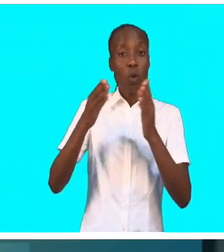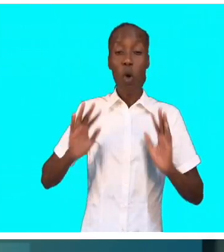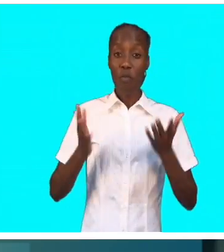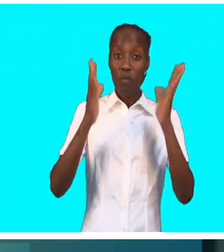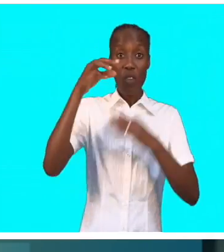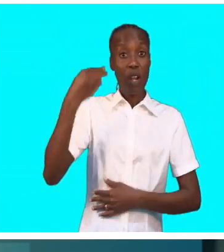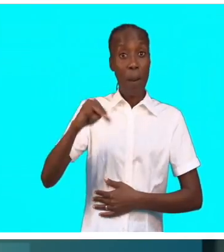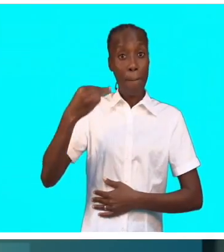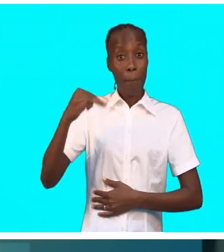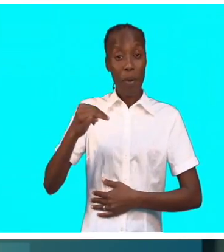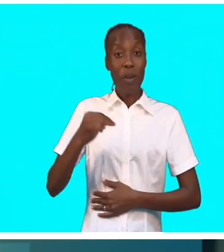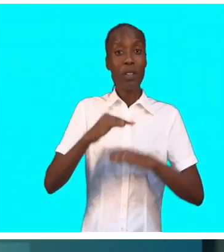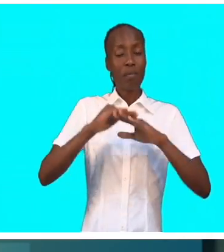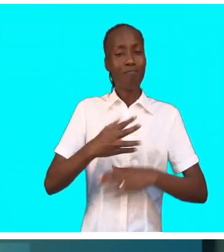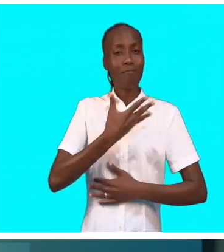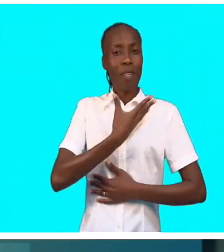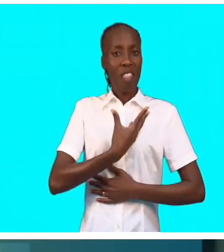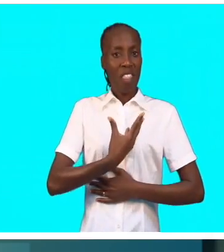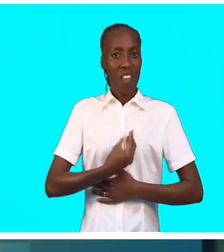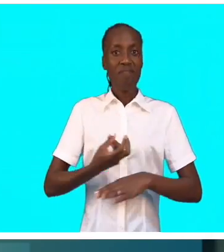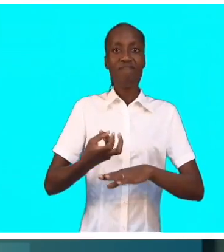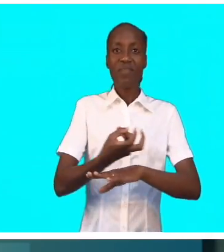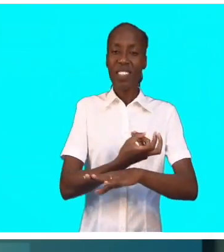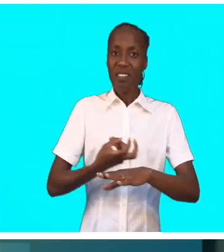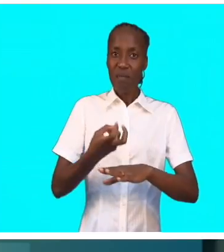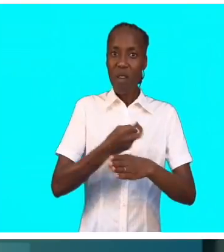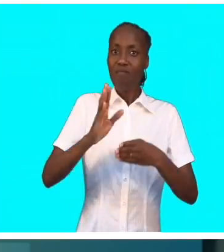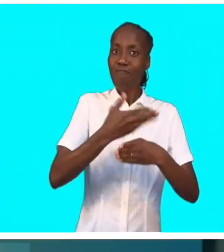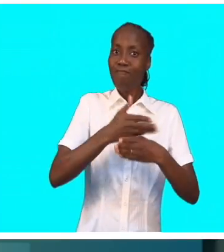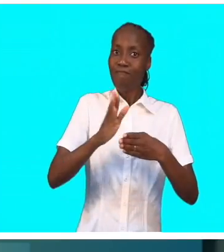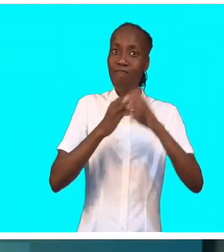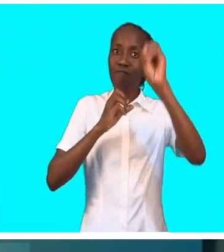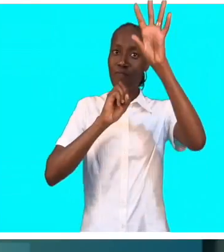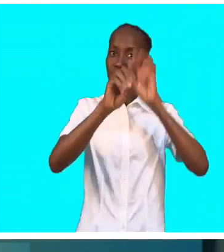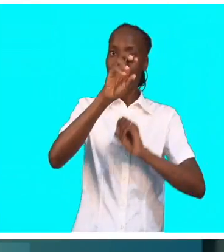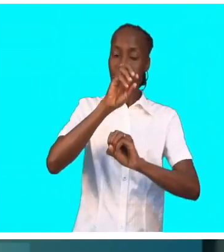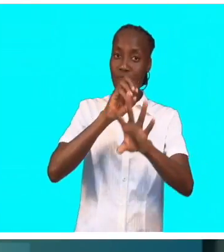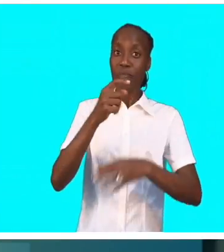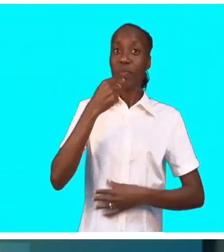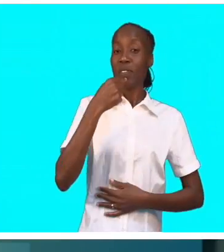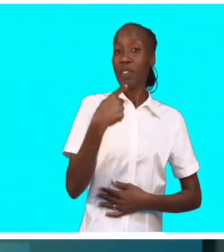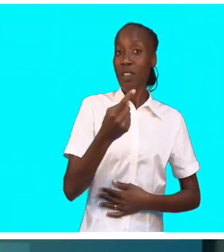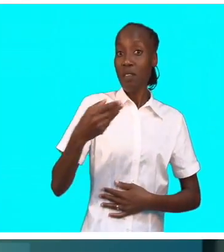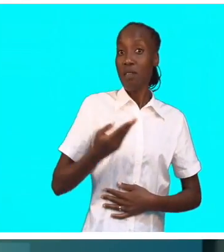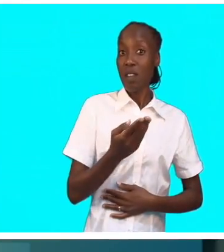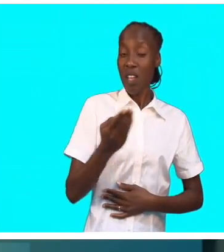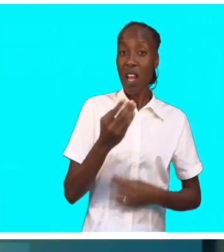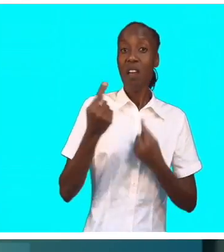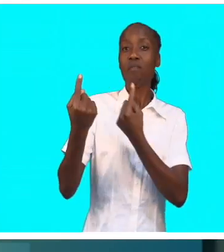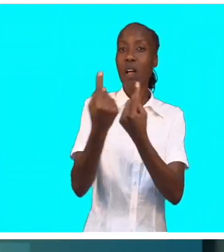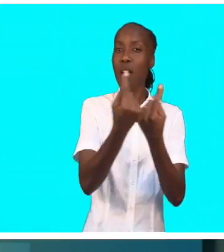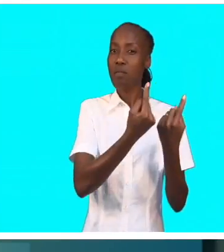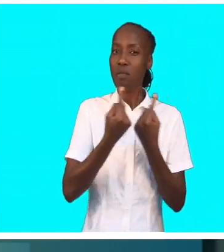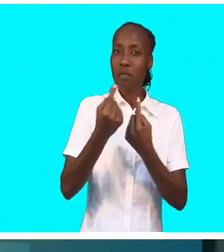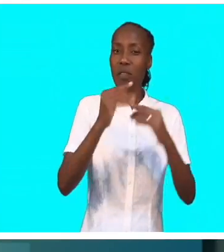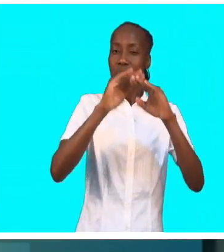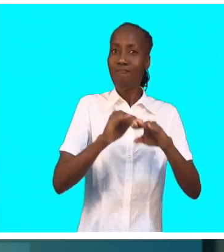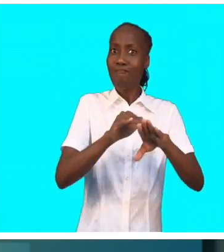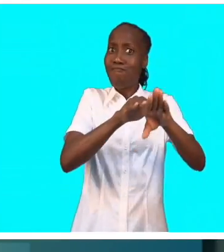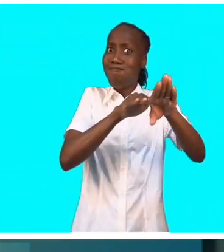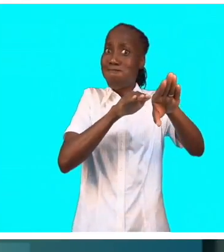Munícipes da Matola estão agastados com a demora na reposição dos semáforos. Eles dizem que esta situação